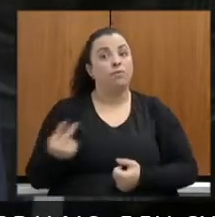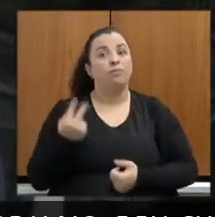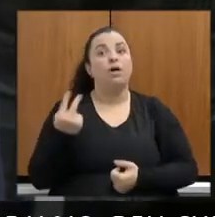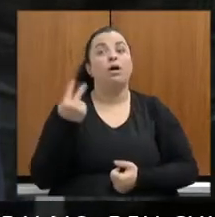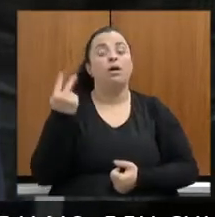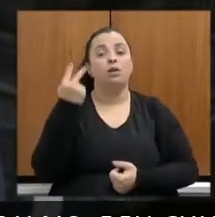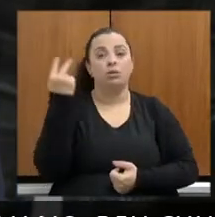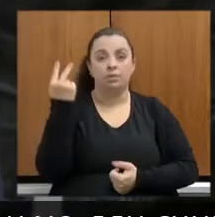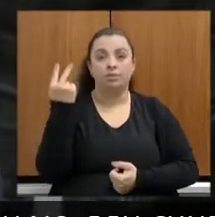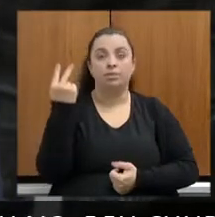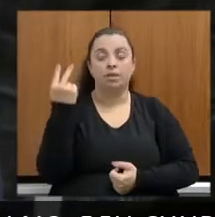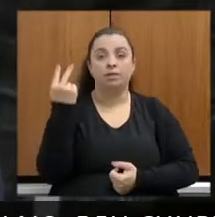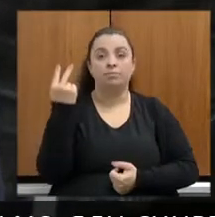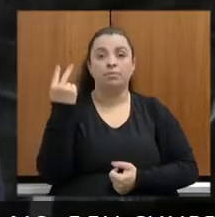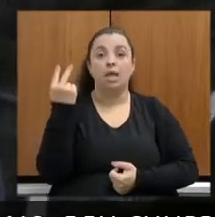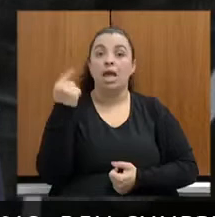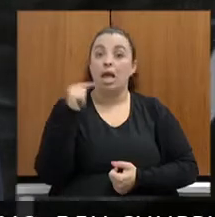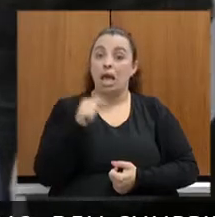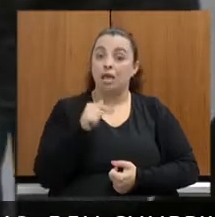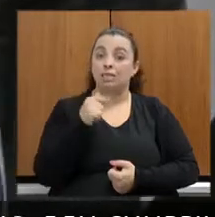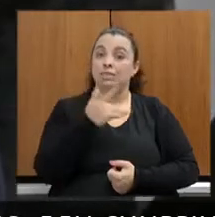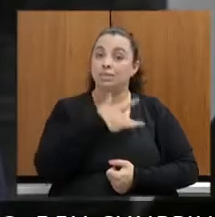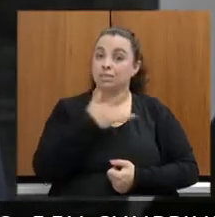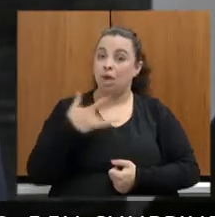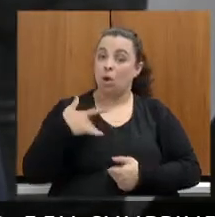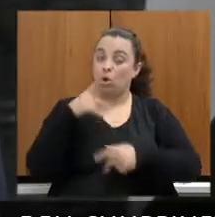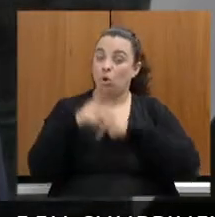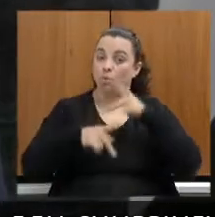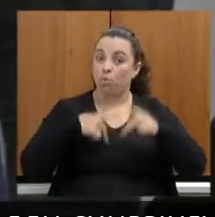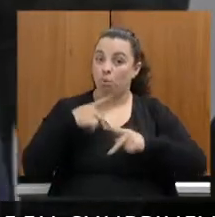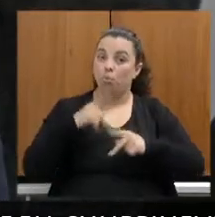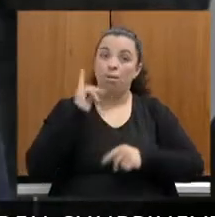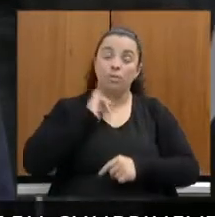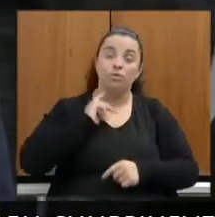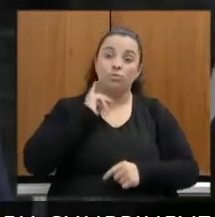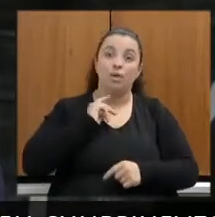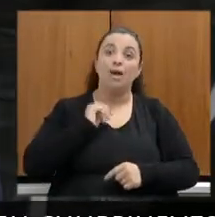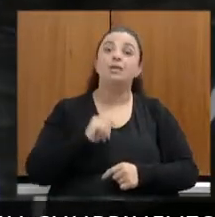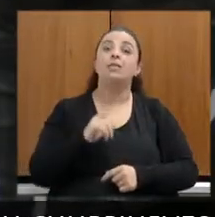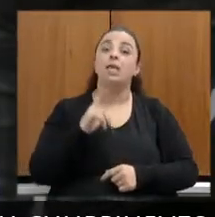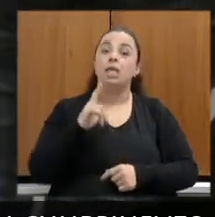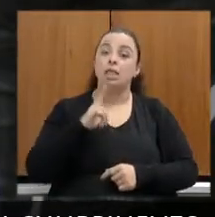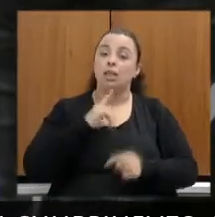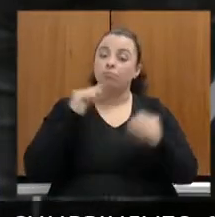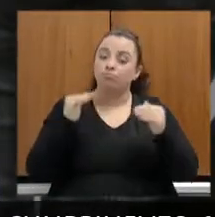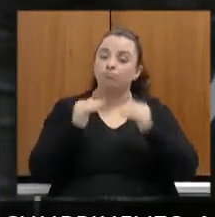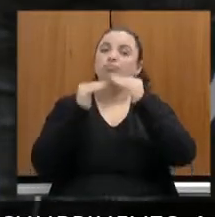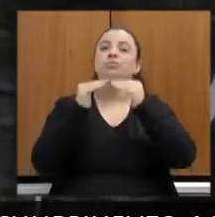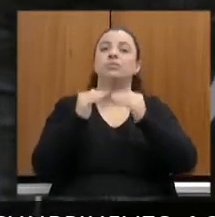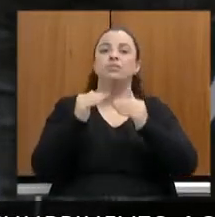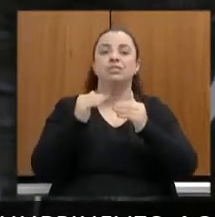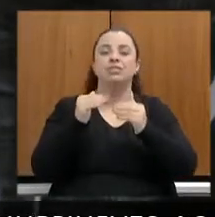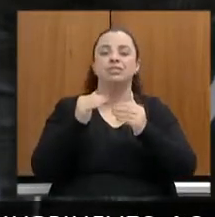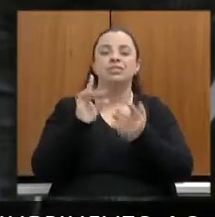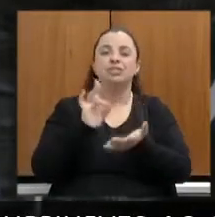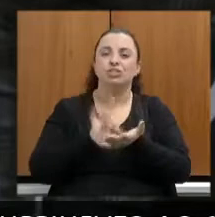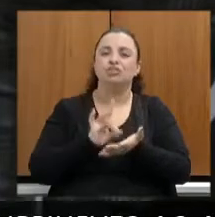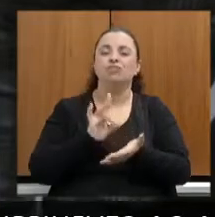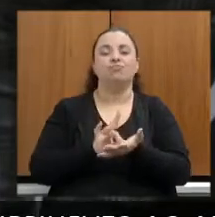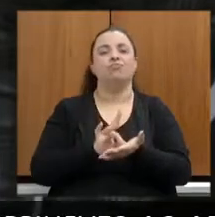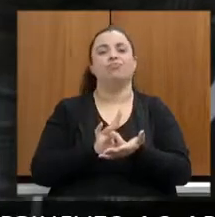e fazer com que a saúde pública de Minas Gerais Gerais chegue efetivamente é que precisa capilaridade